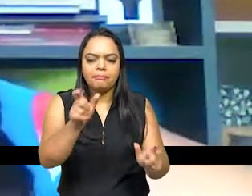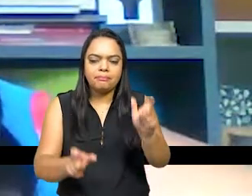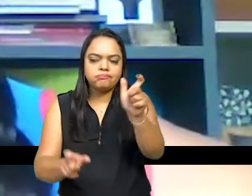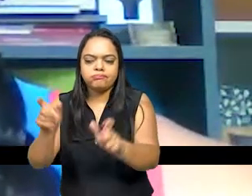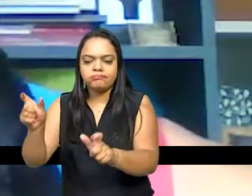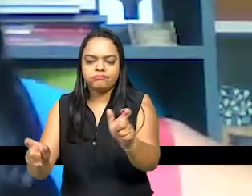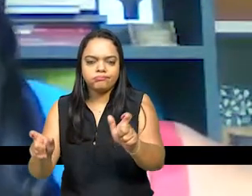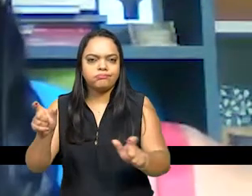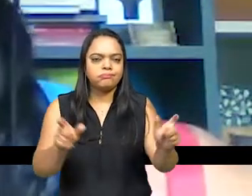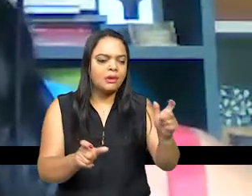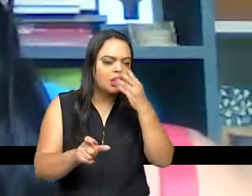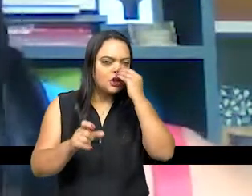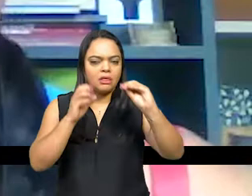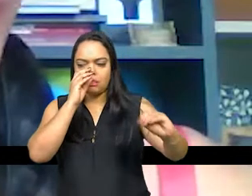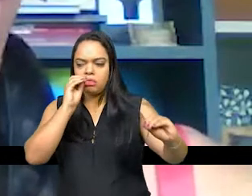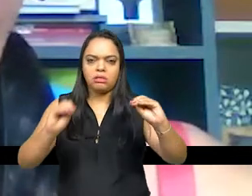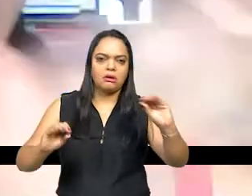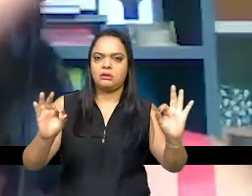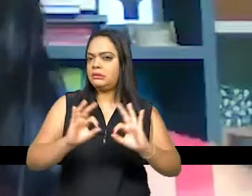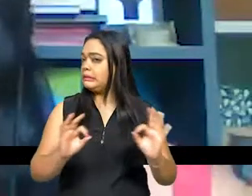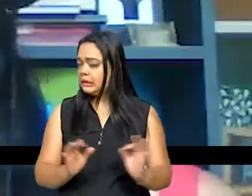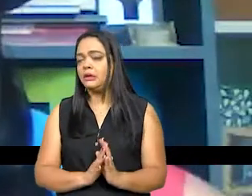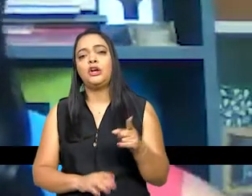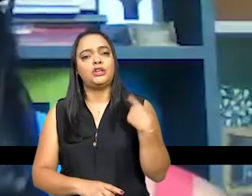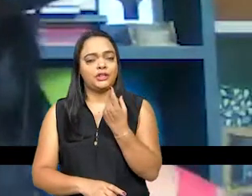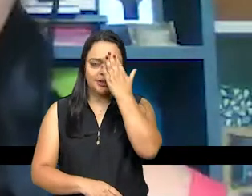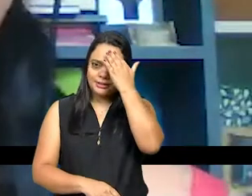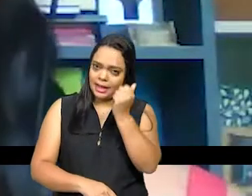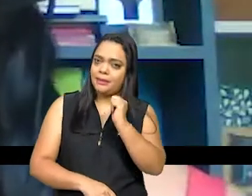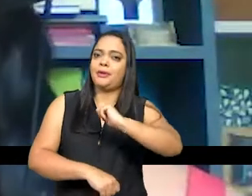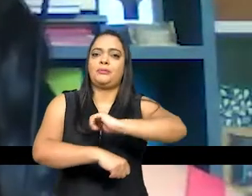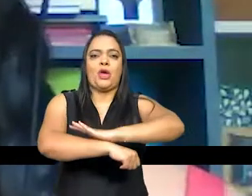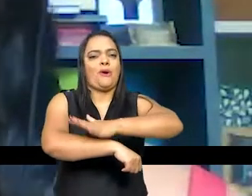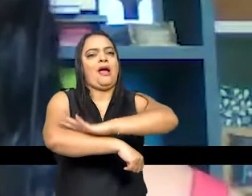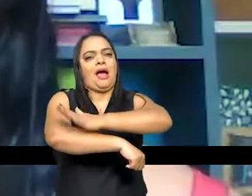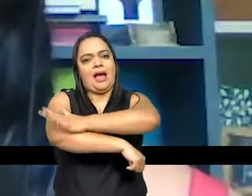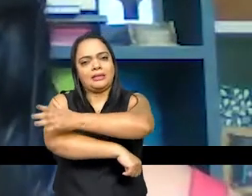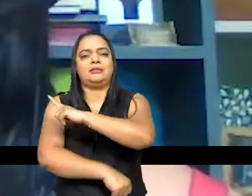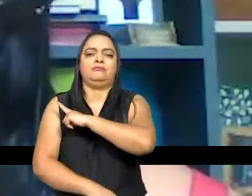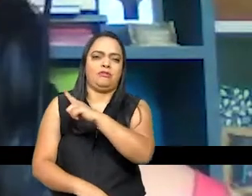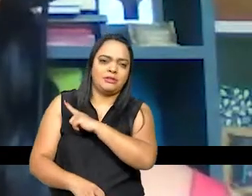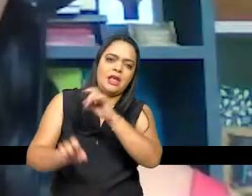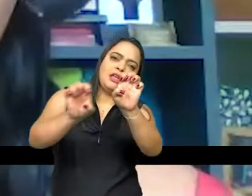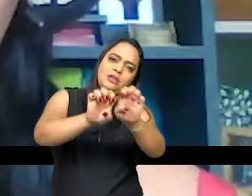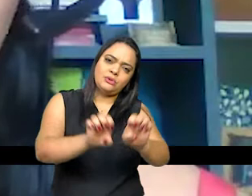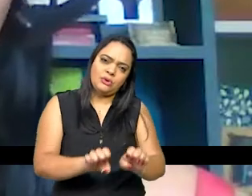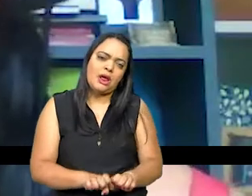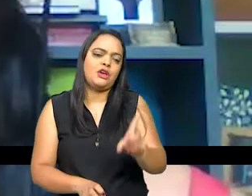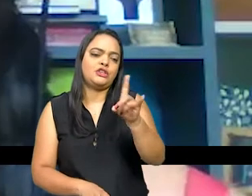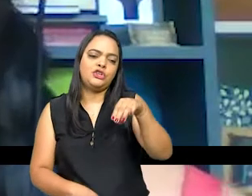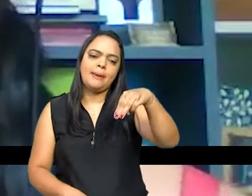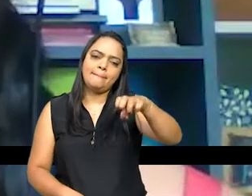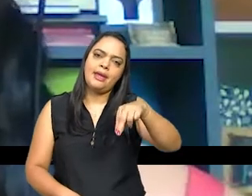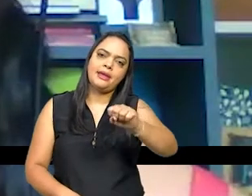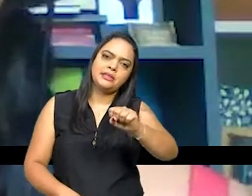na educação, a gente sabe, né, dos problemas do racismo, na dimensão estrutural, institucional, ok, nós sabemos dos movimentos mais